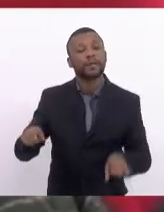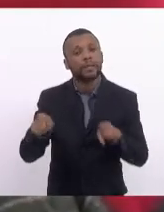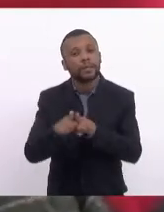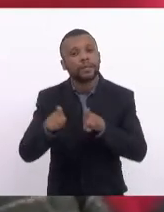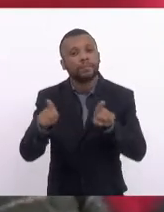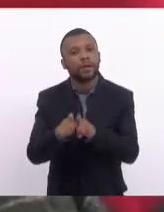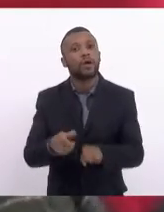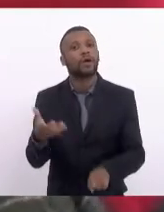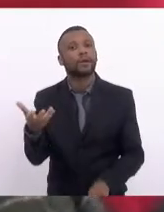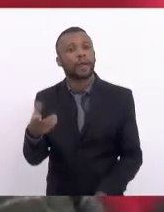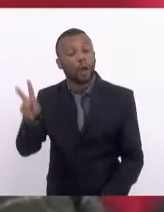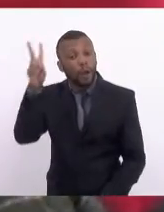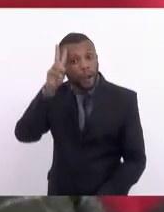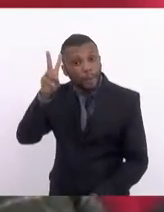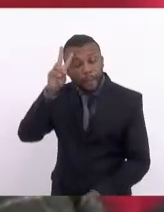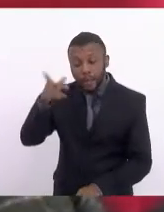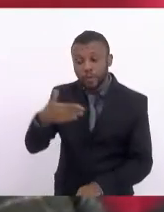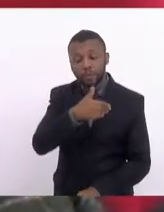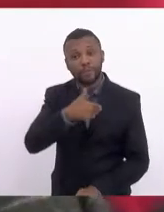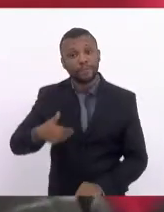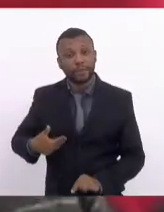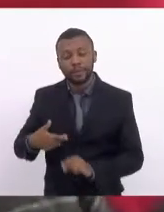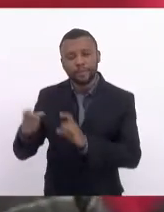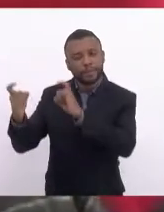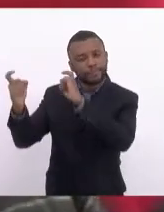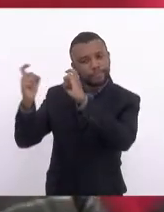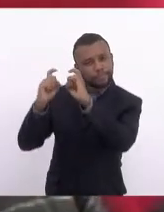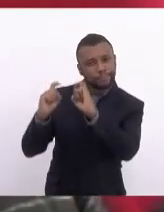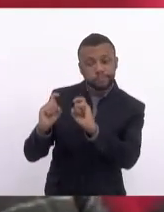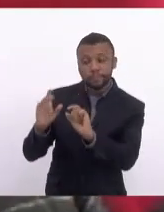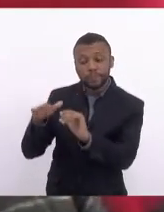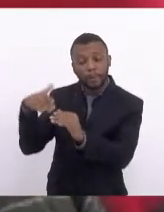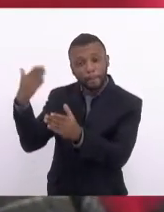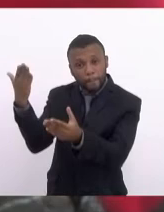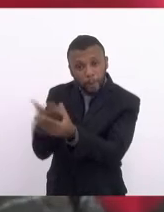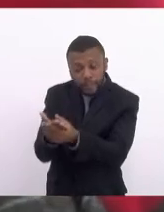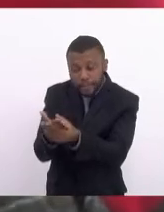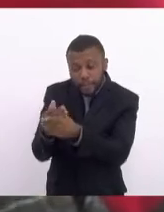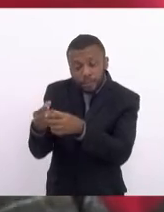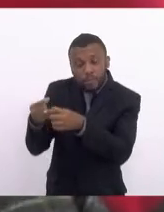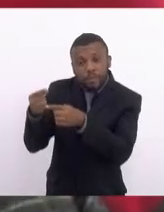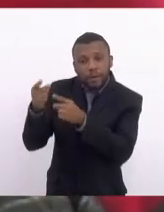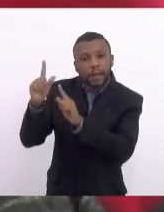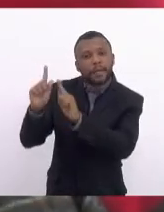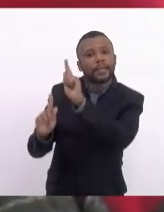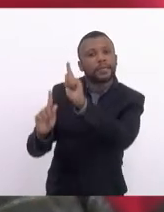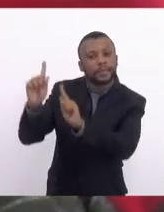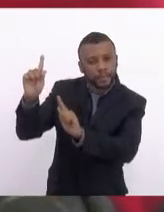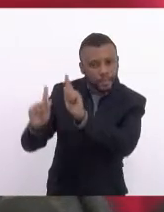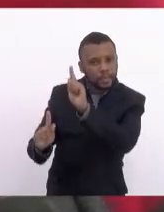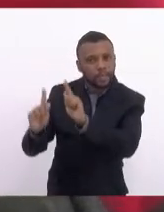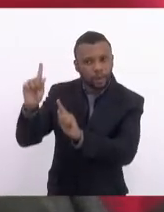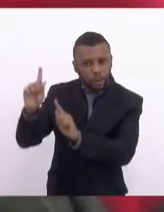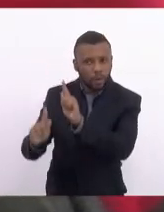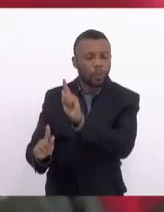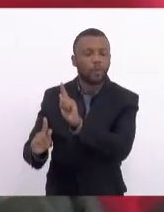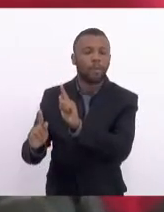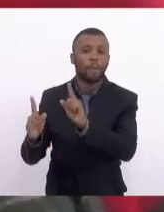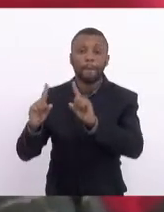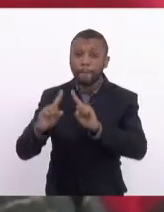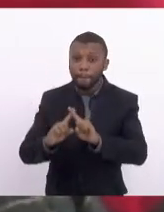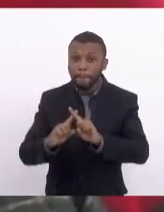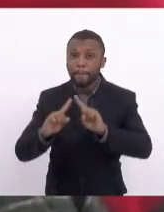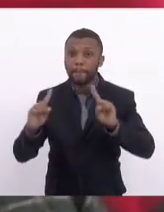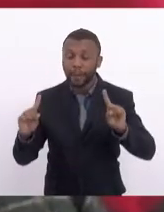o governo vem discutindo aí um processo licitatório moroso, né? Entretanto,